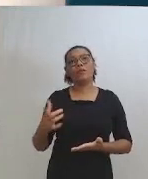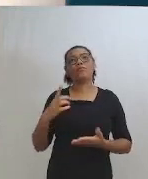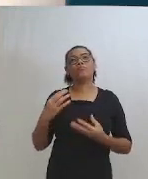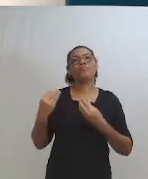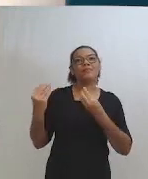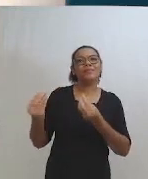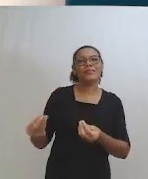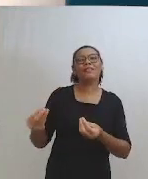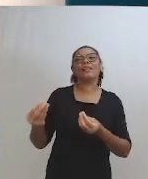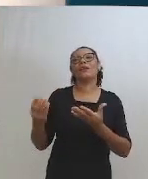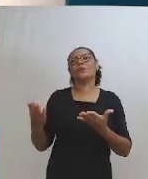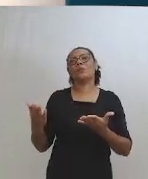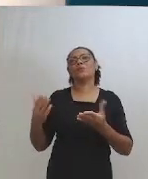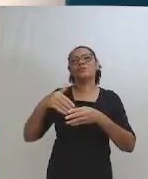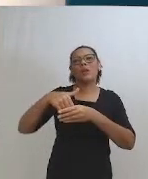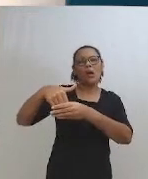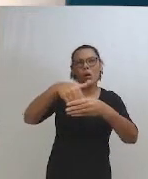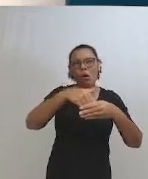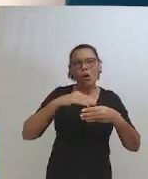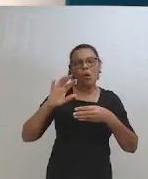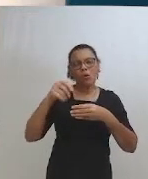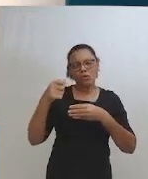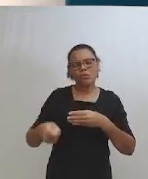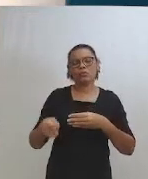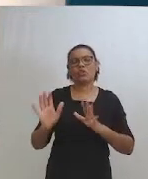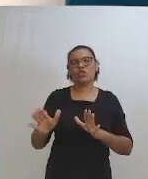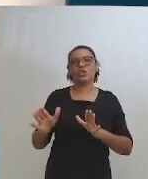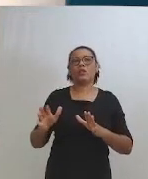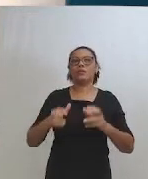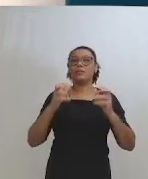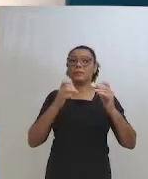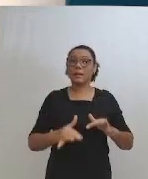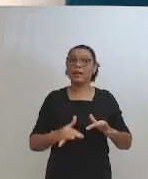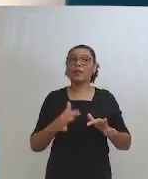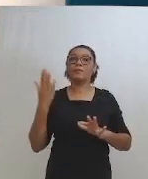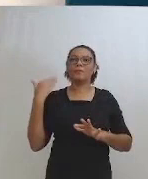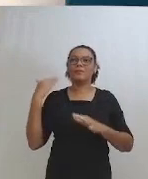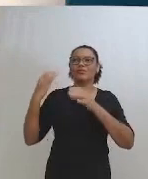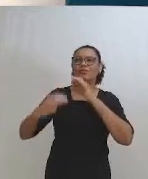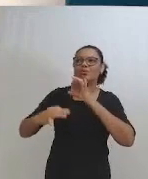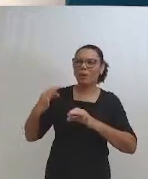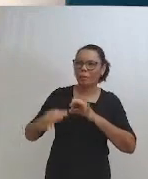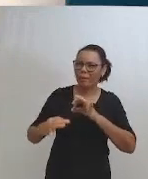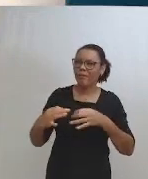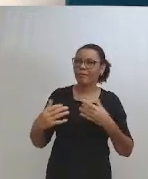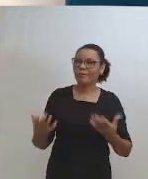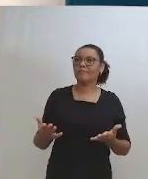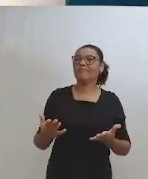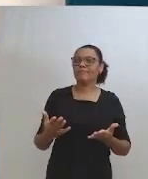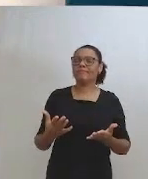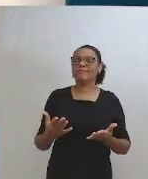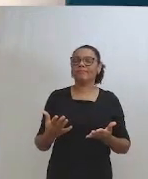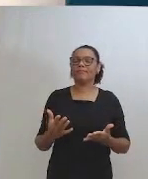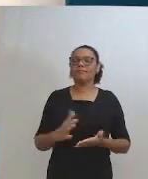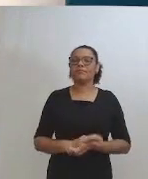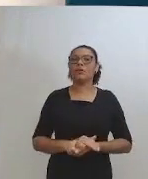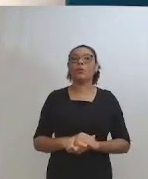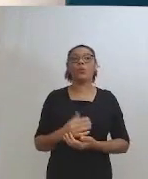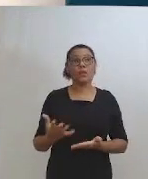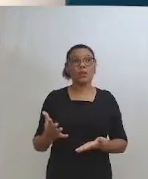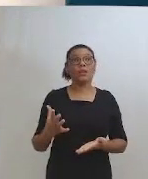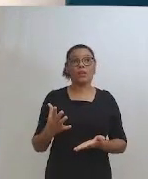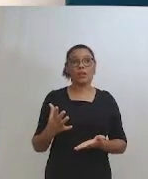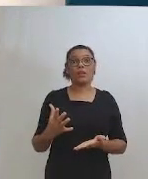acordos agora trazidos no julgamento do processo da sessão criminal, que validou